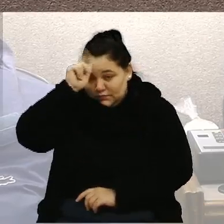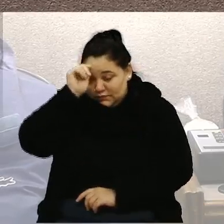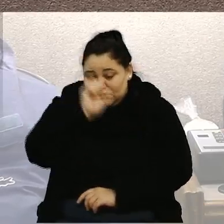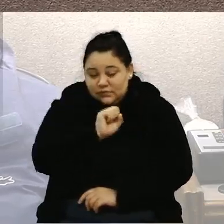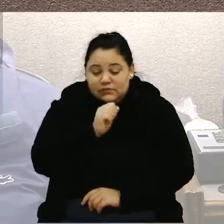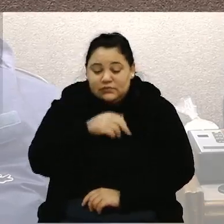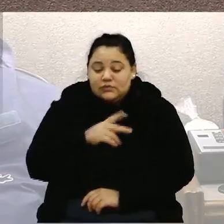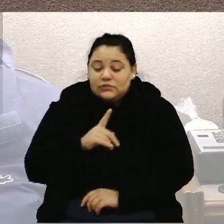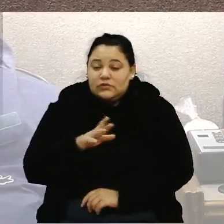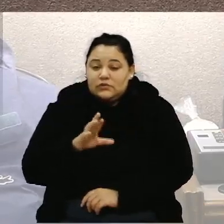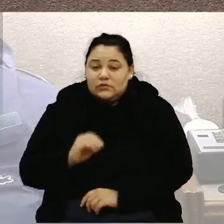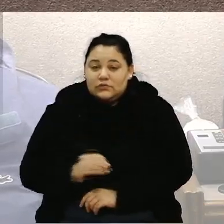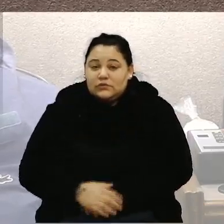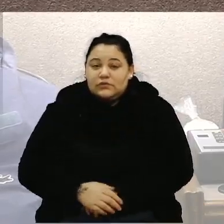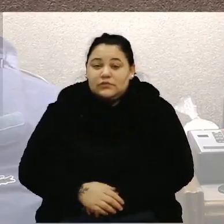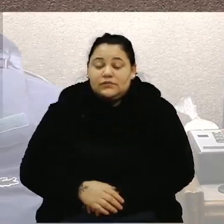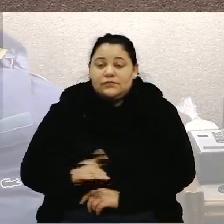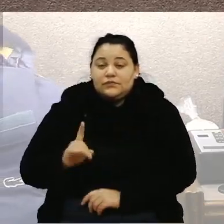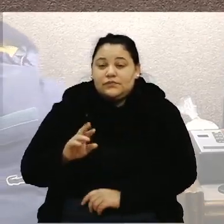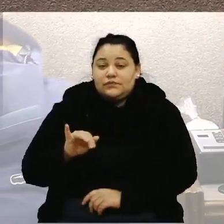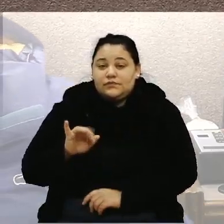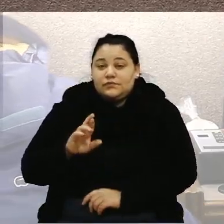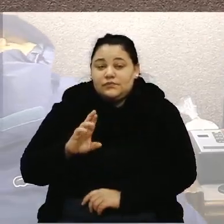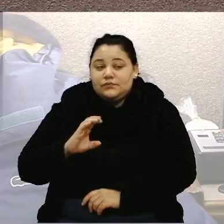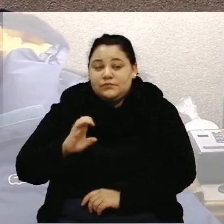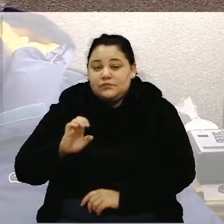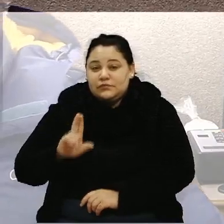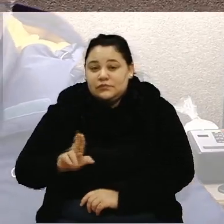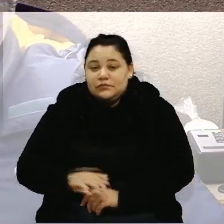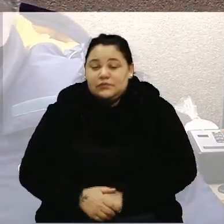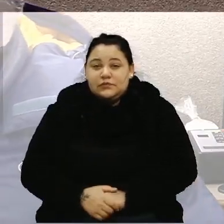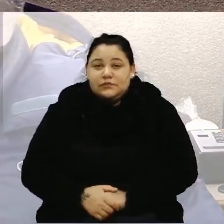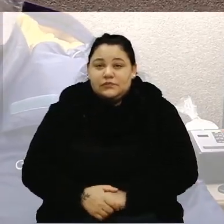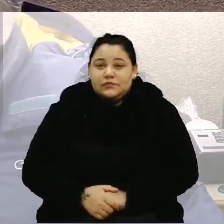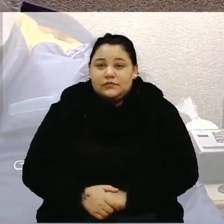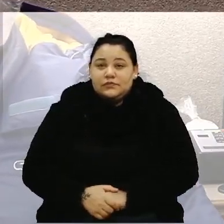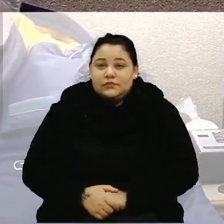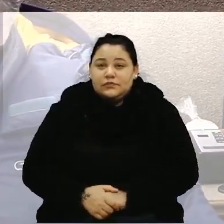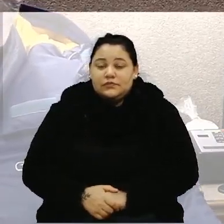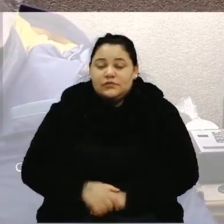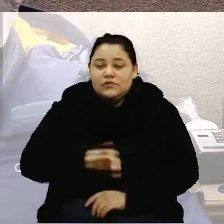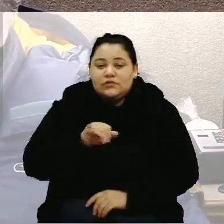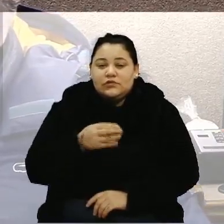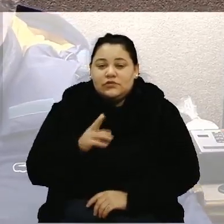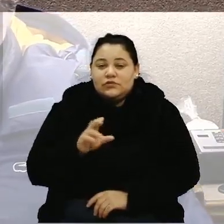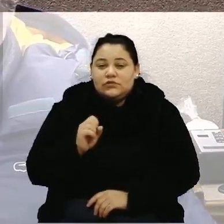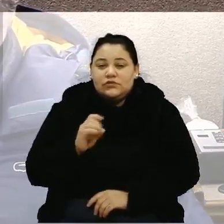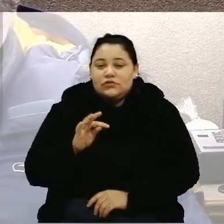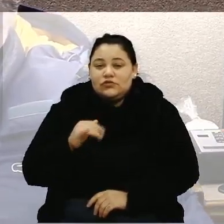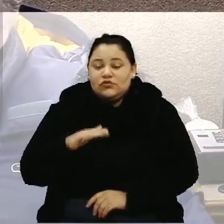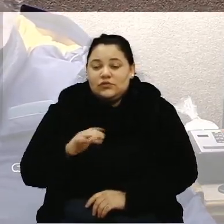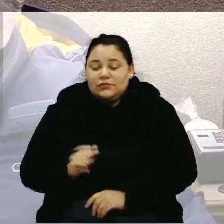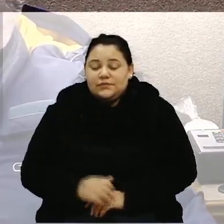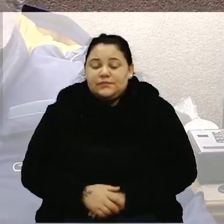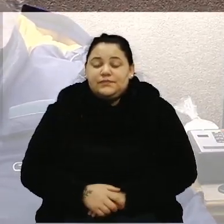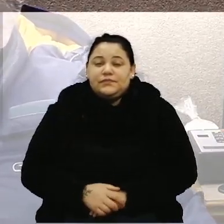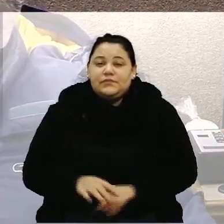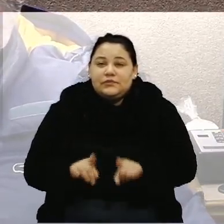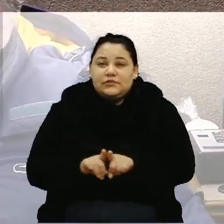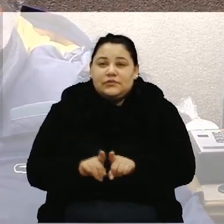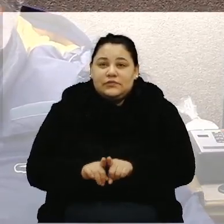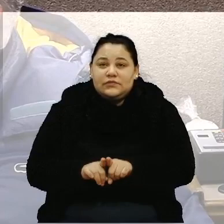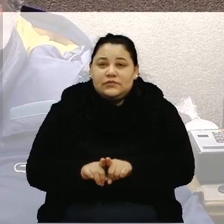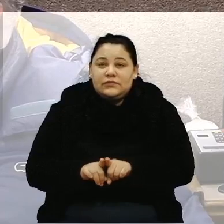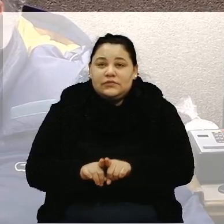estão aqui, Dirceu Catusso, Valceu Catusso, Justina Catusso, Andreia Catucci Deves, Alex